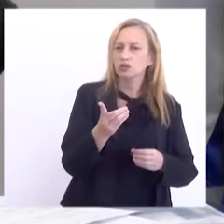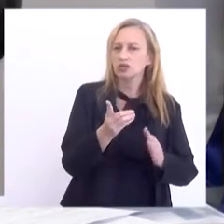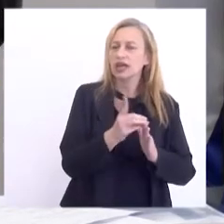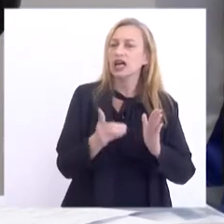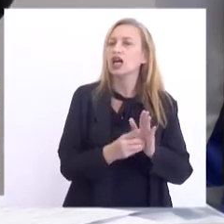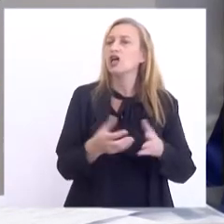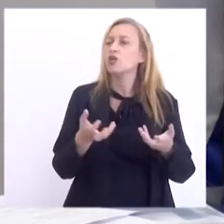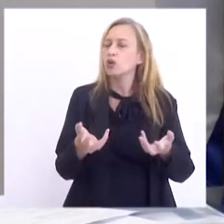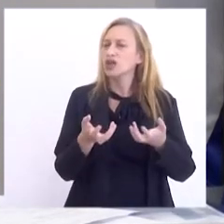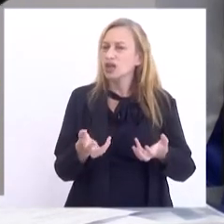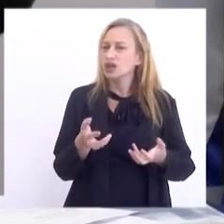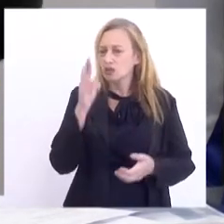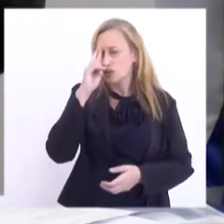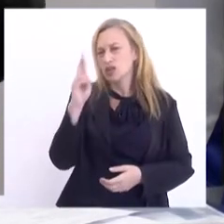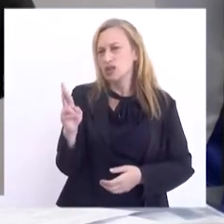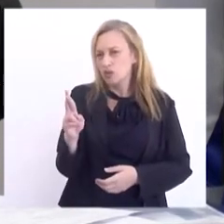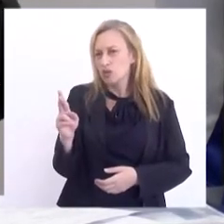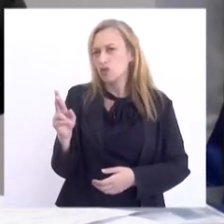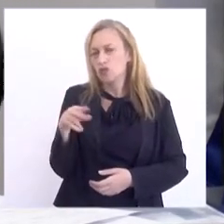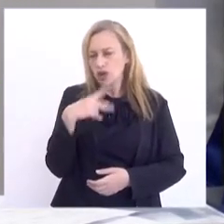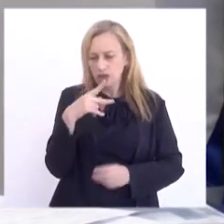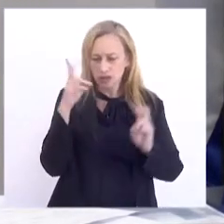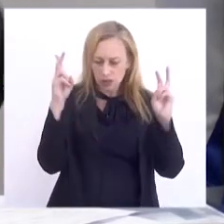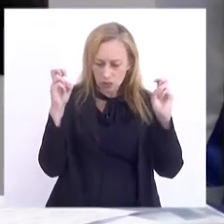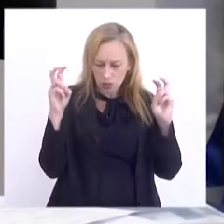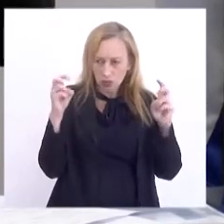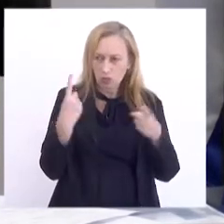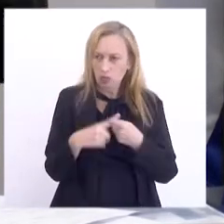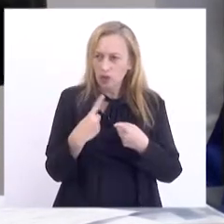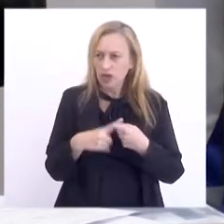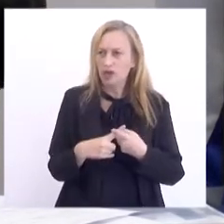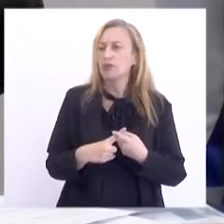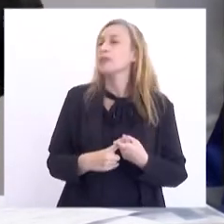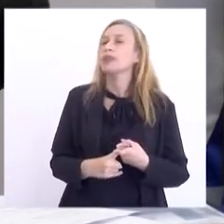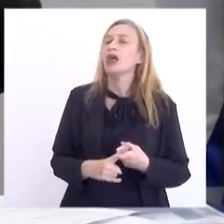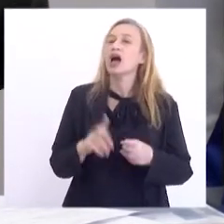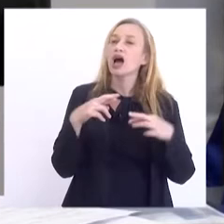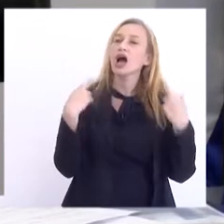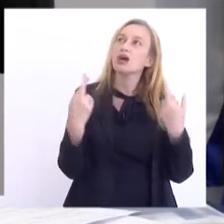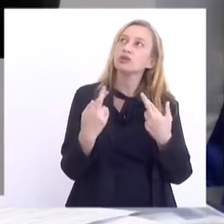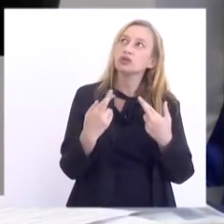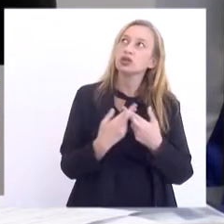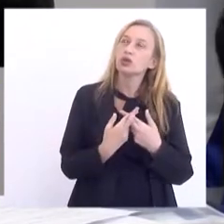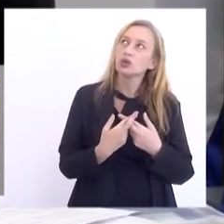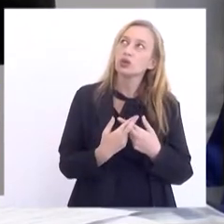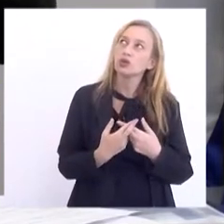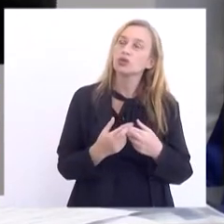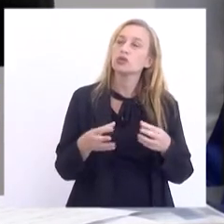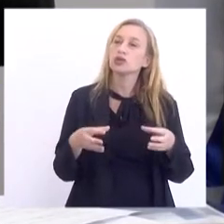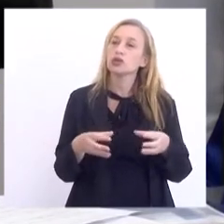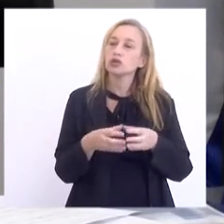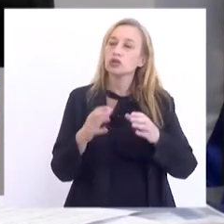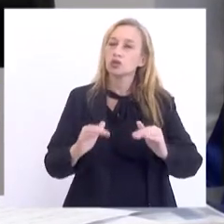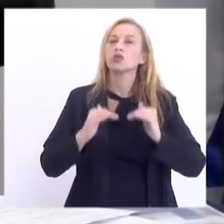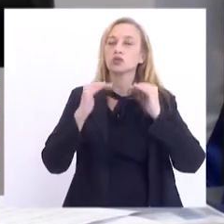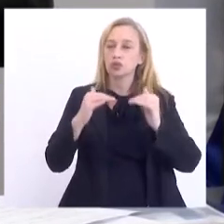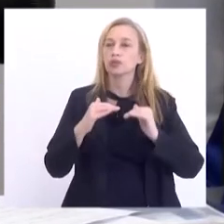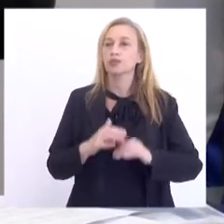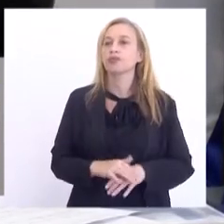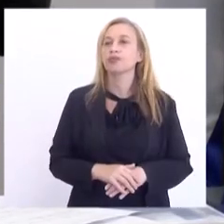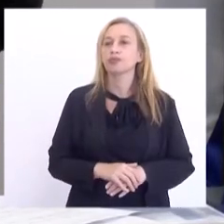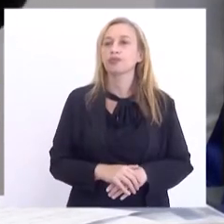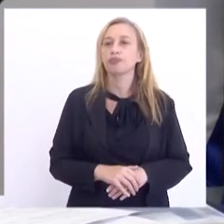queria que o soro colocar essa questão porque a reunião de a nossa subcomissão